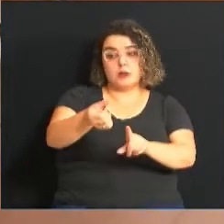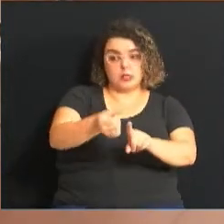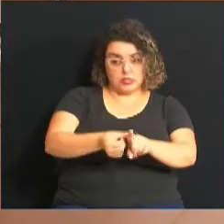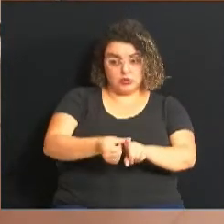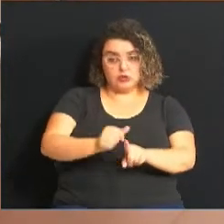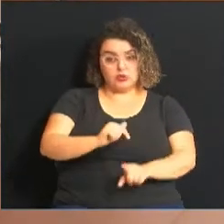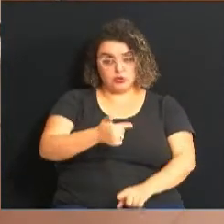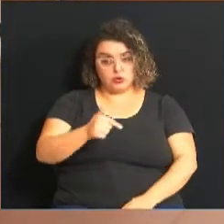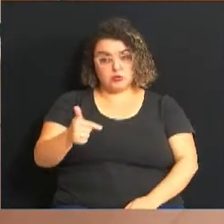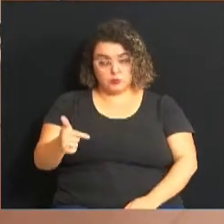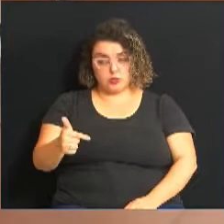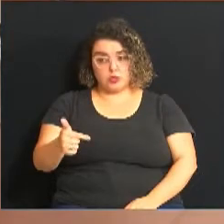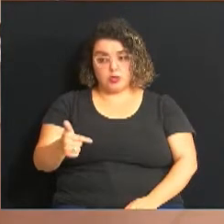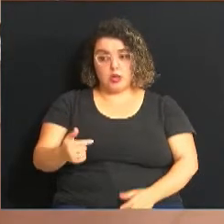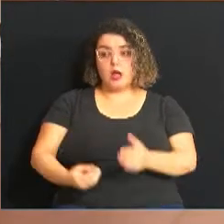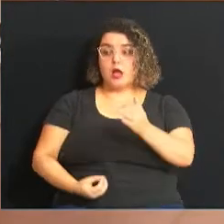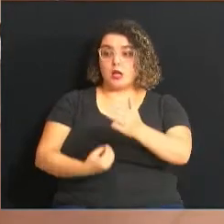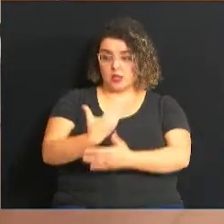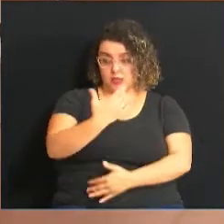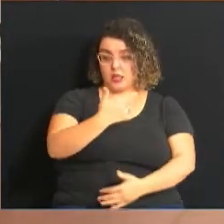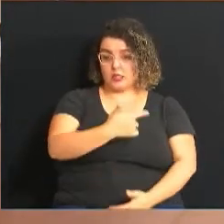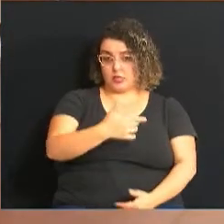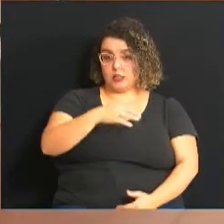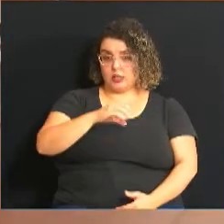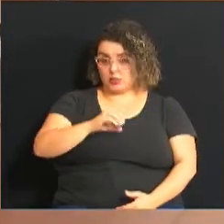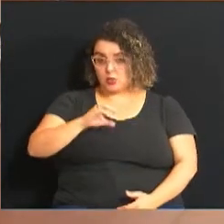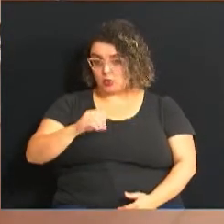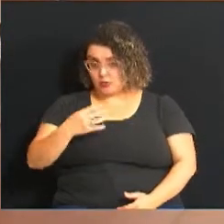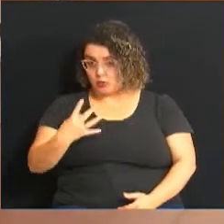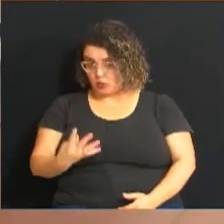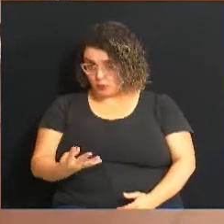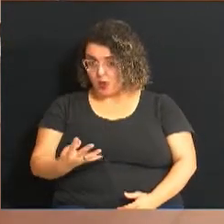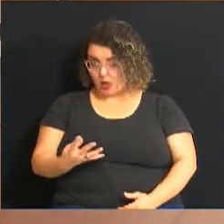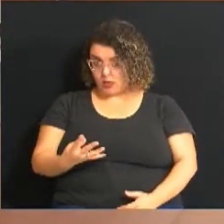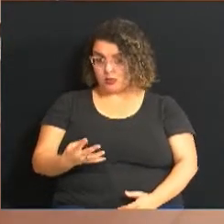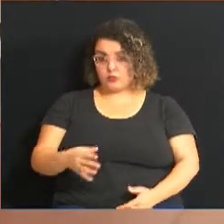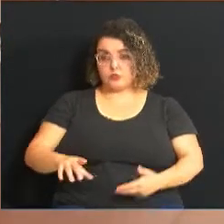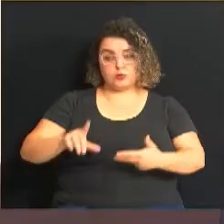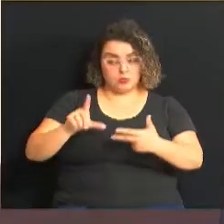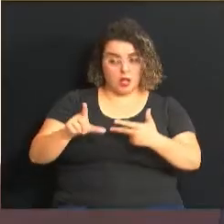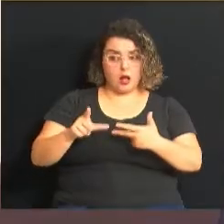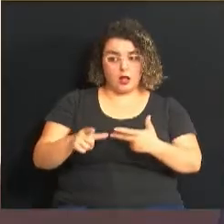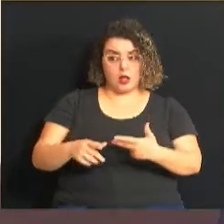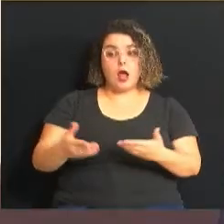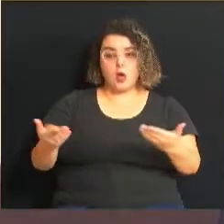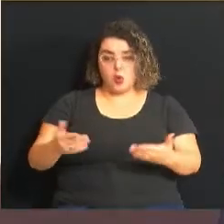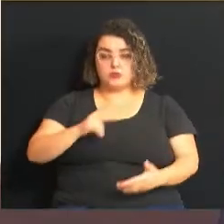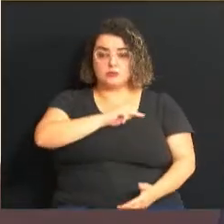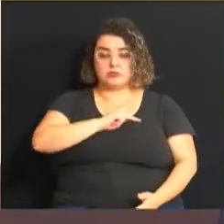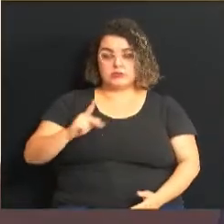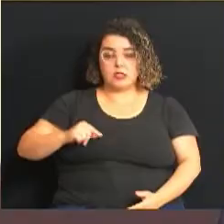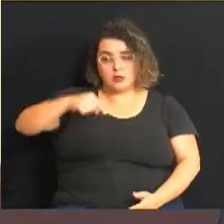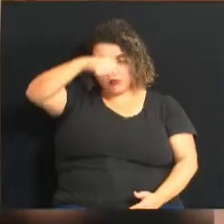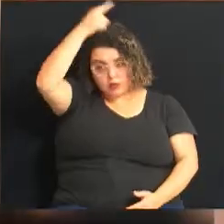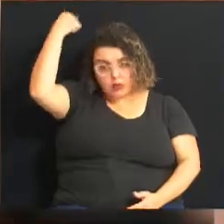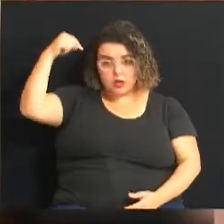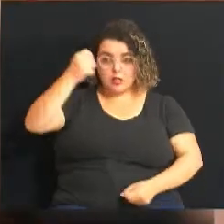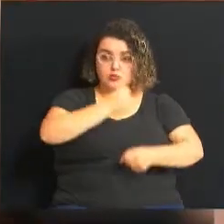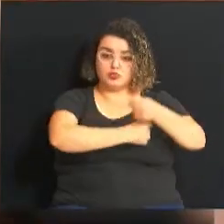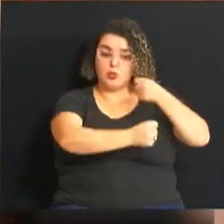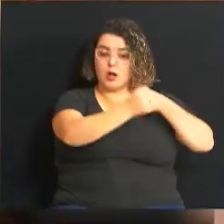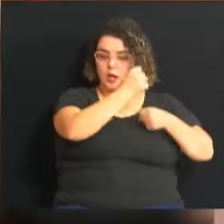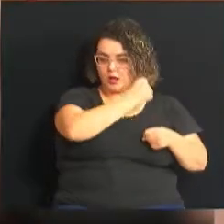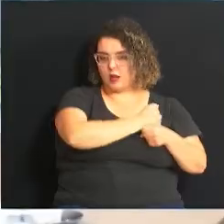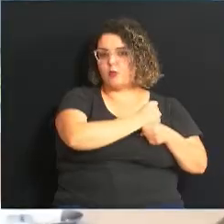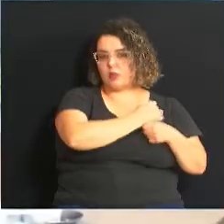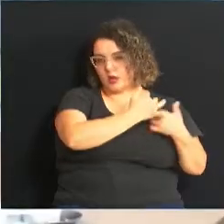2022. Criada em 2004 na Casa de Leis, é presidida pelo vereador Paulo Gaspar desde o ano passado e